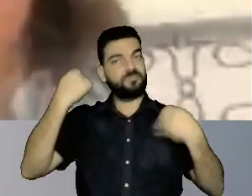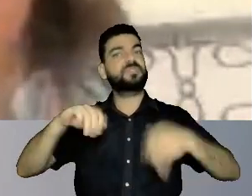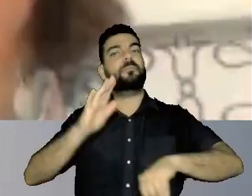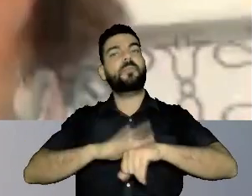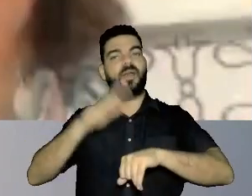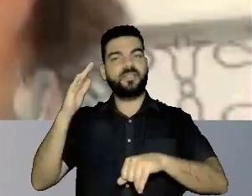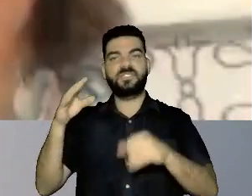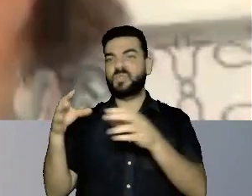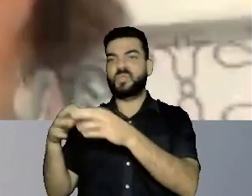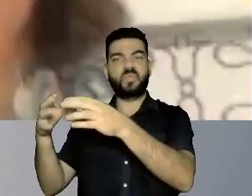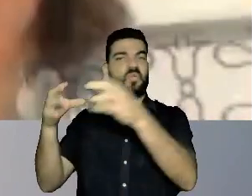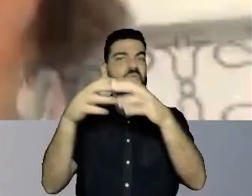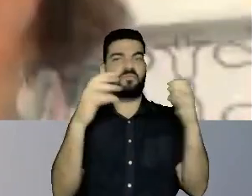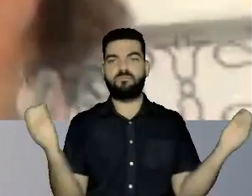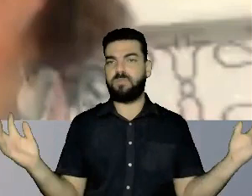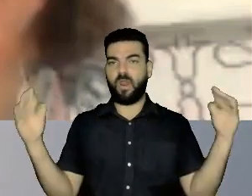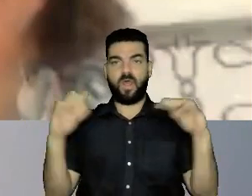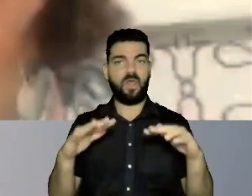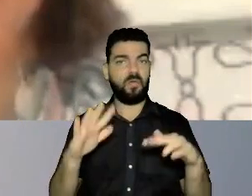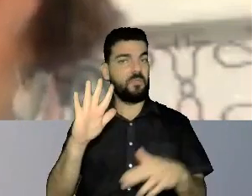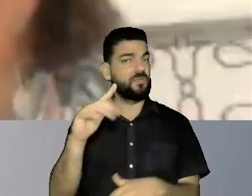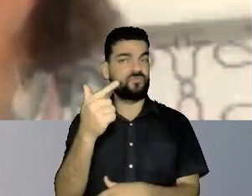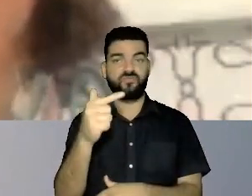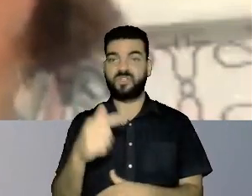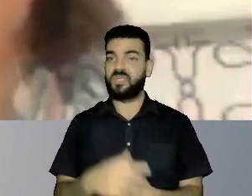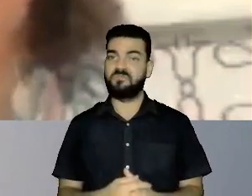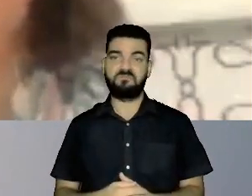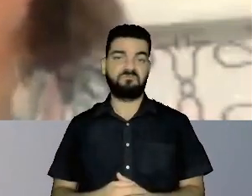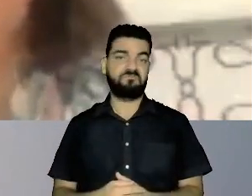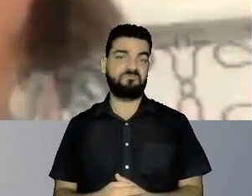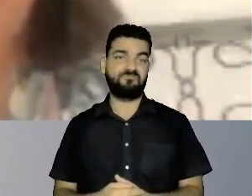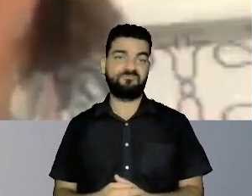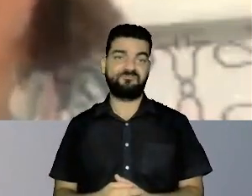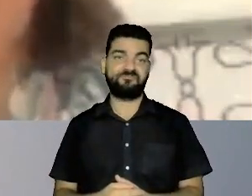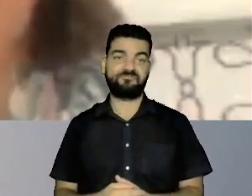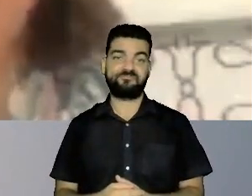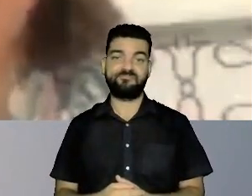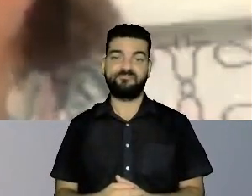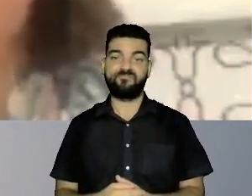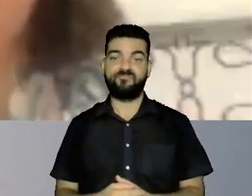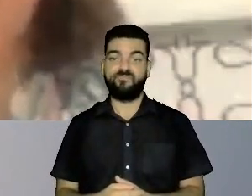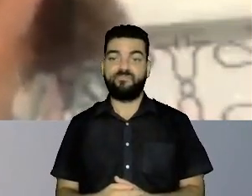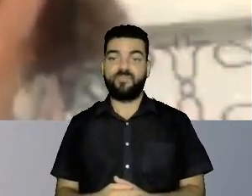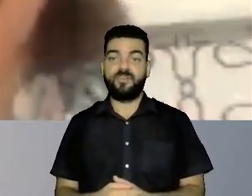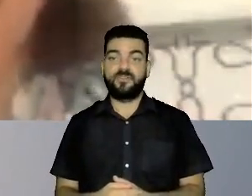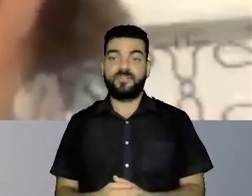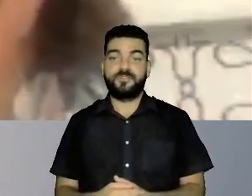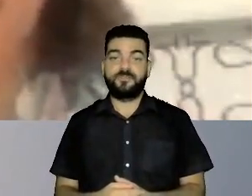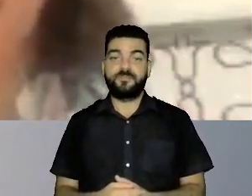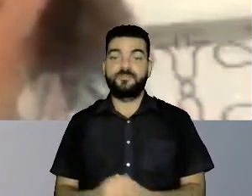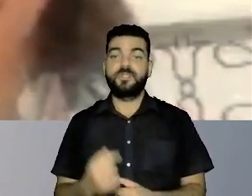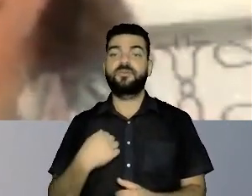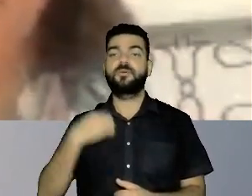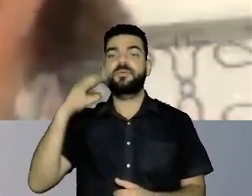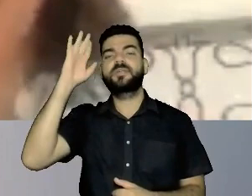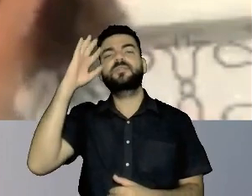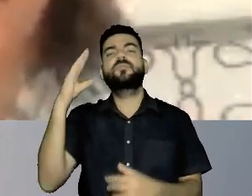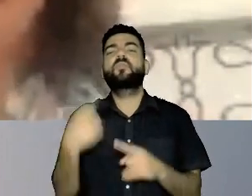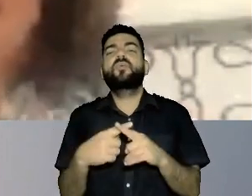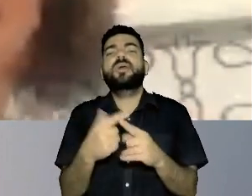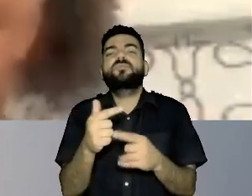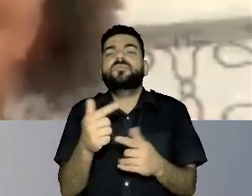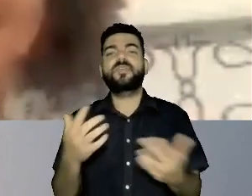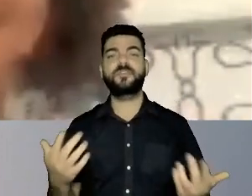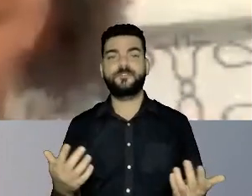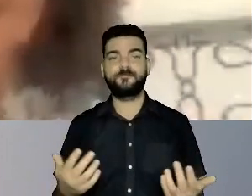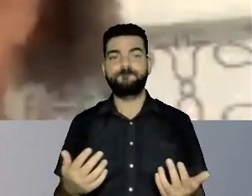né, que devia ser diversificado, deveria conter todas as tribos, e a gente vê que não contém todas as tribos, né, isso